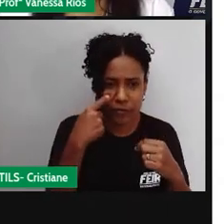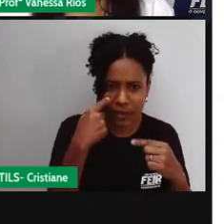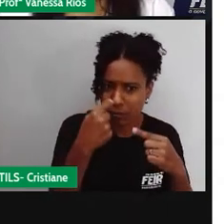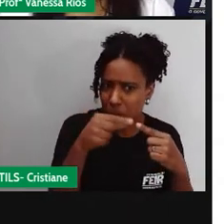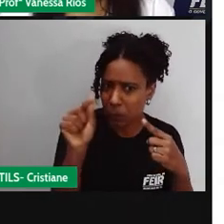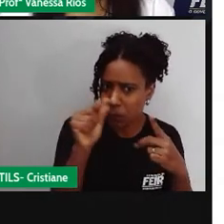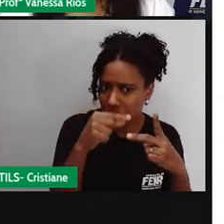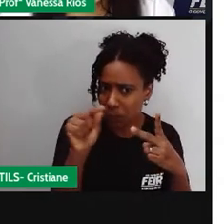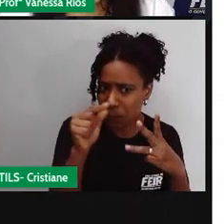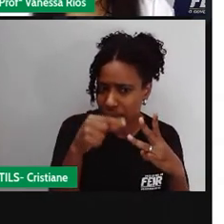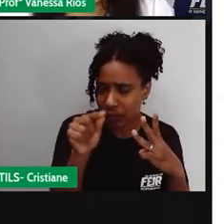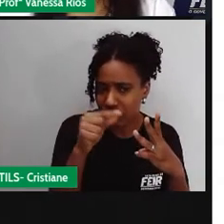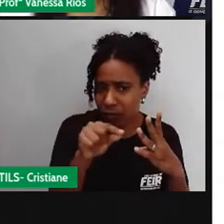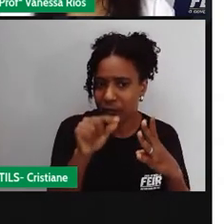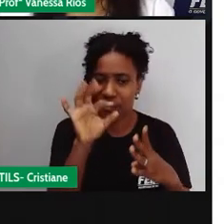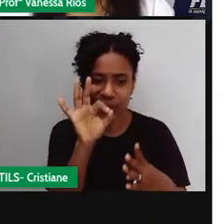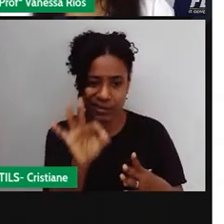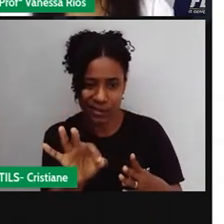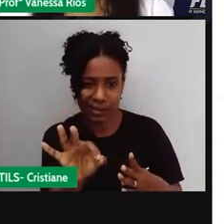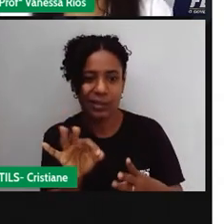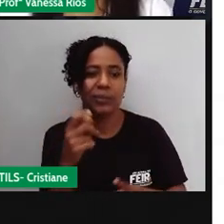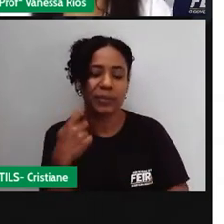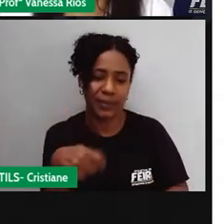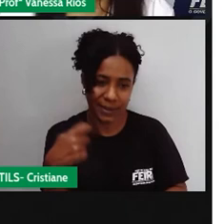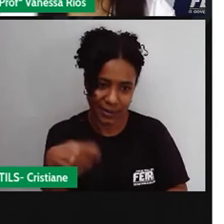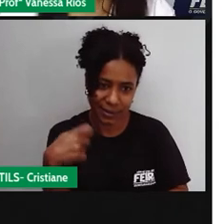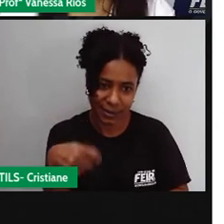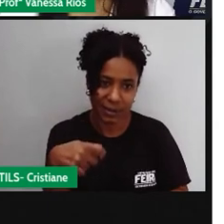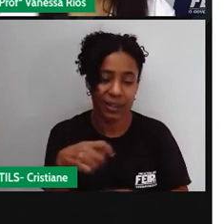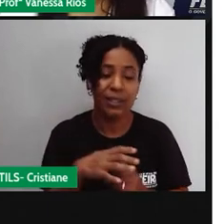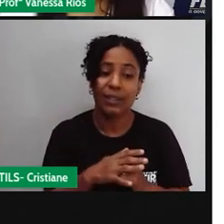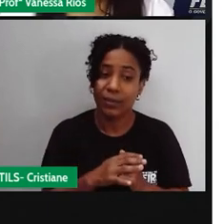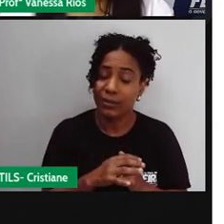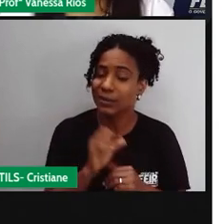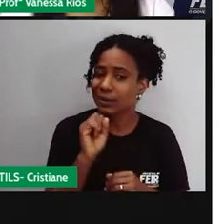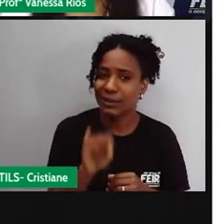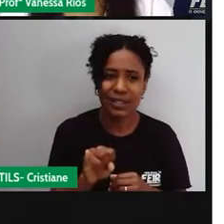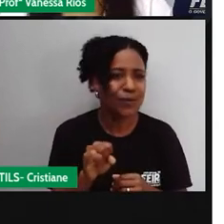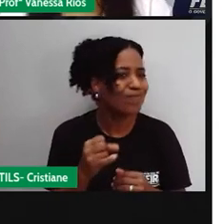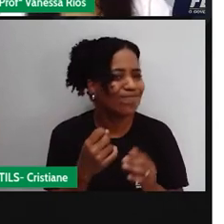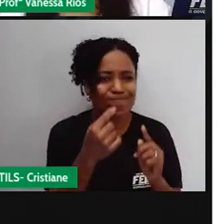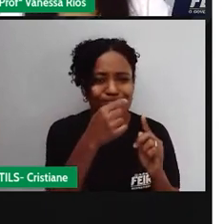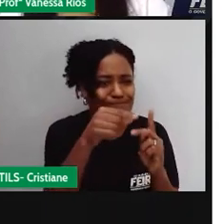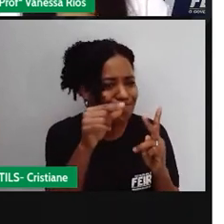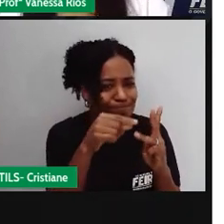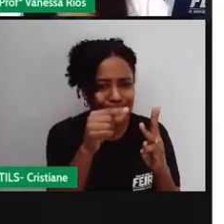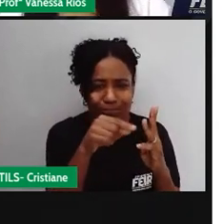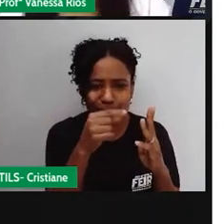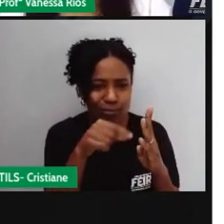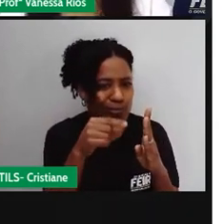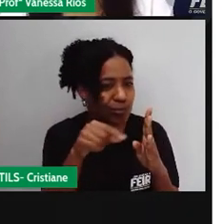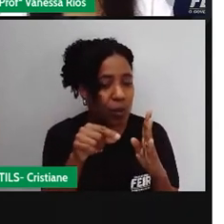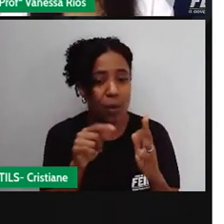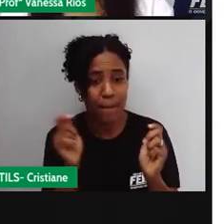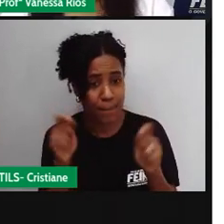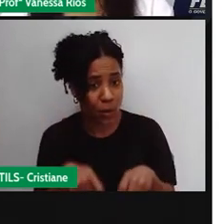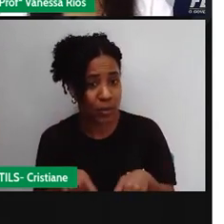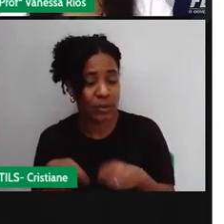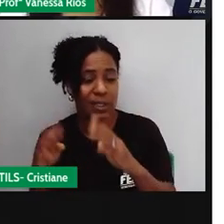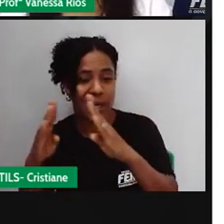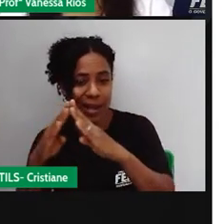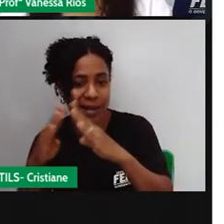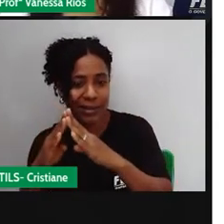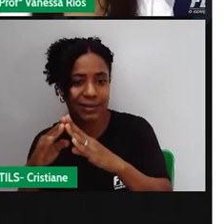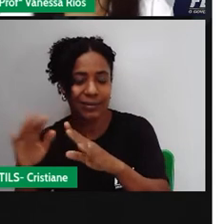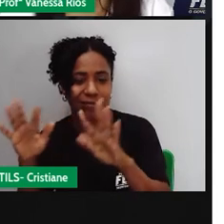né? Serem observadas. E aí, se você não tem possibilidade de fazer isso, pode pedir ajuda a alguém, né? Alguém da sua casa,